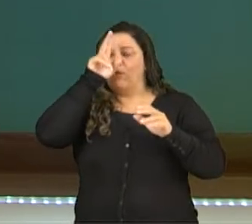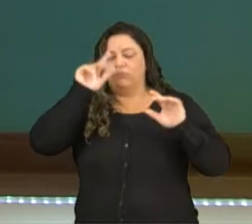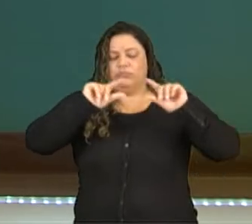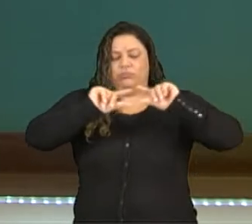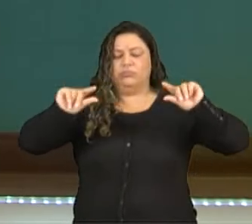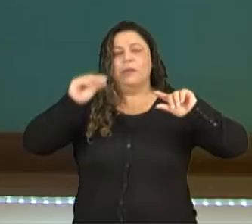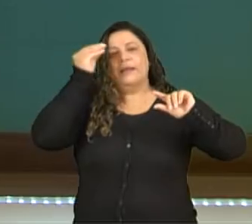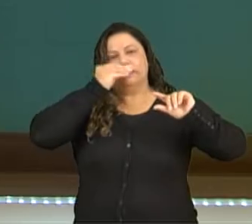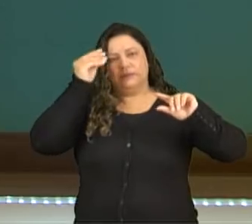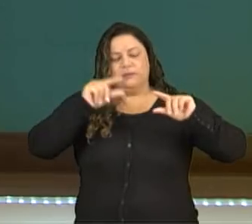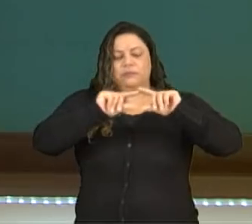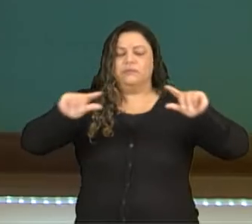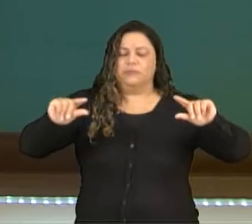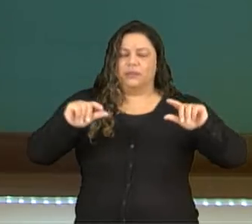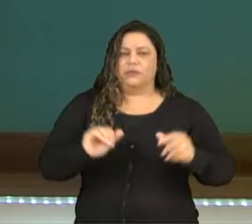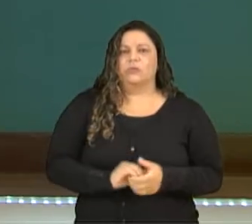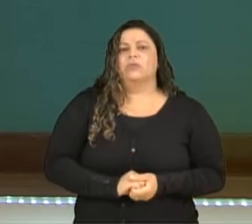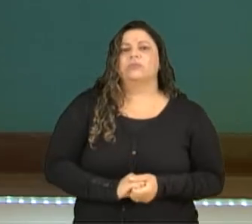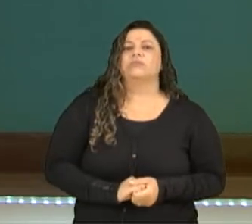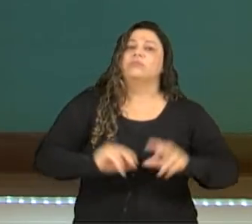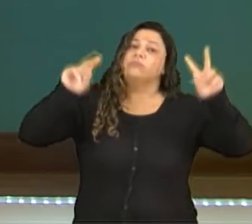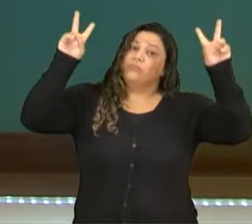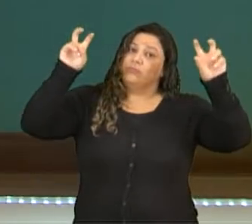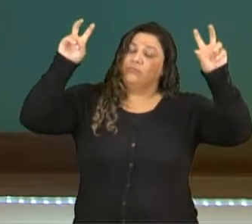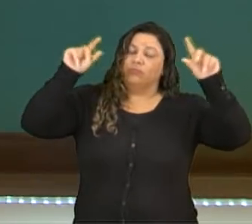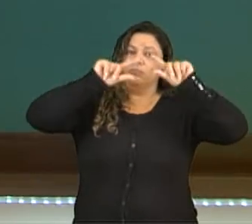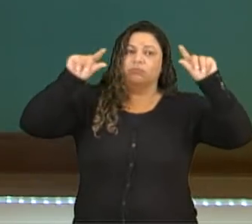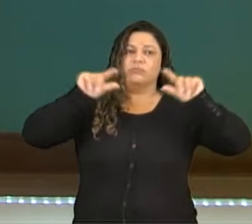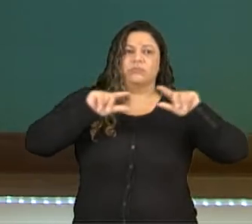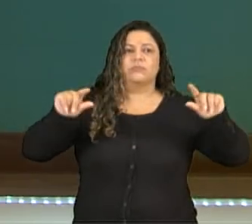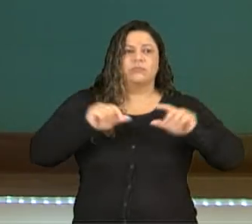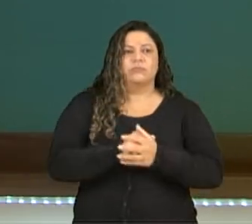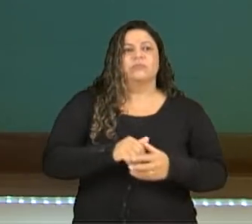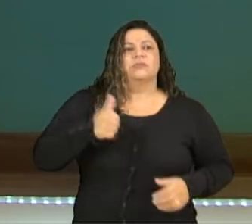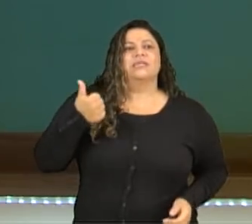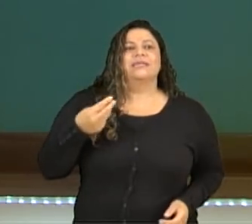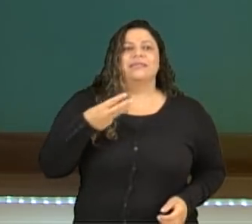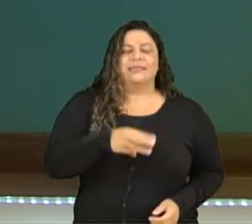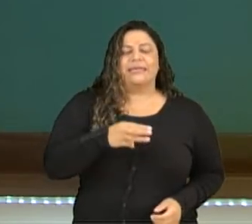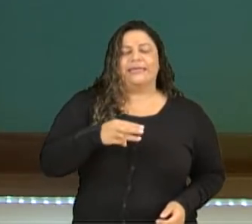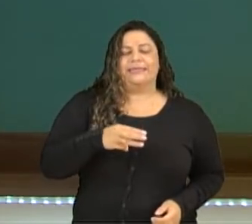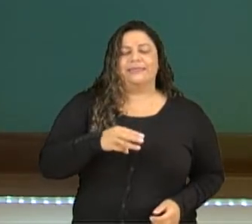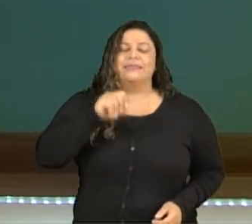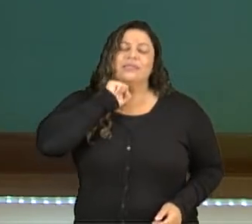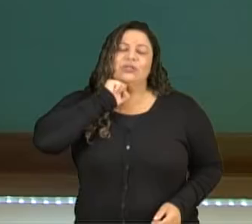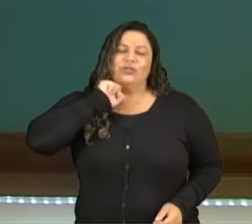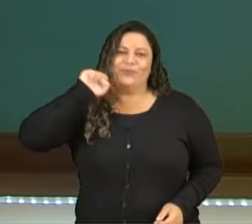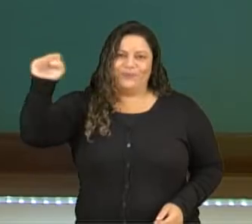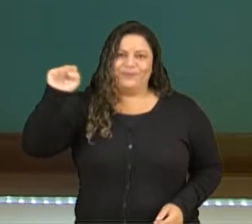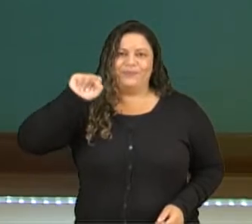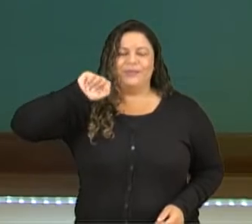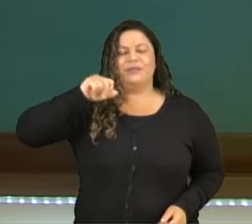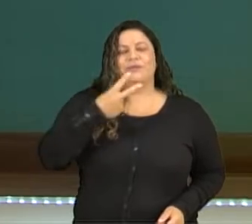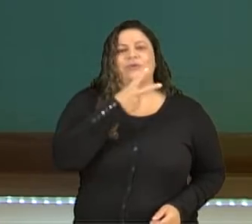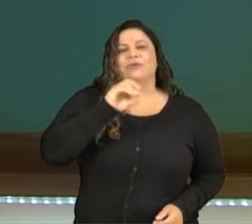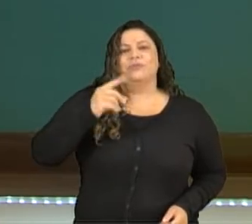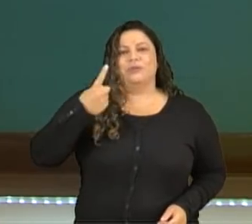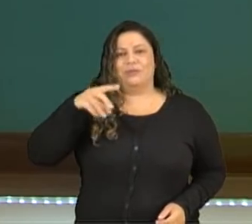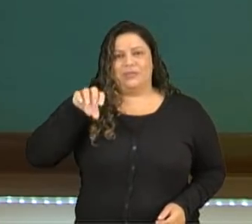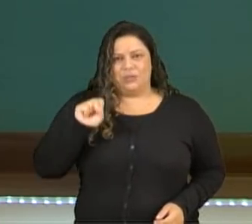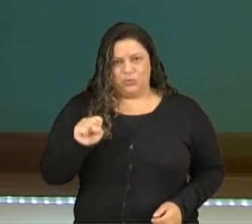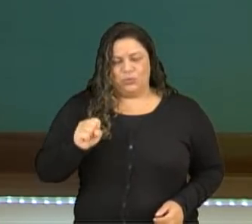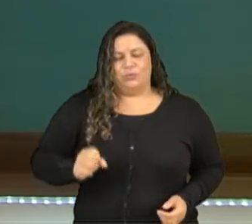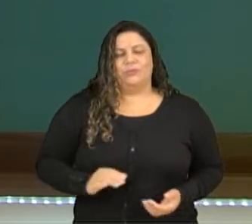notícia. Né? Essa notícia, em 13 de abril de 2018, às 21h44.